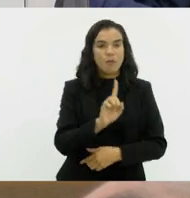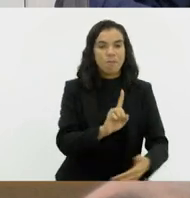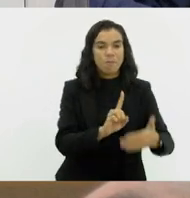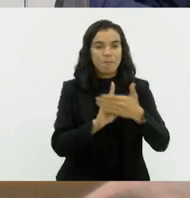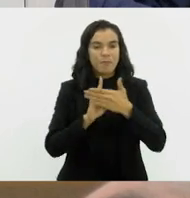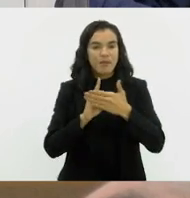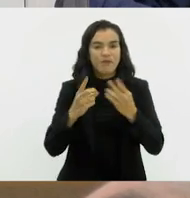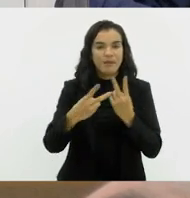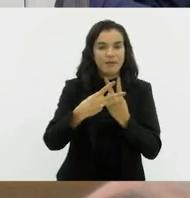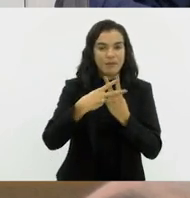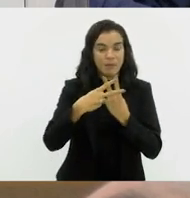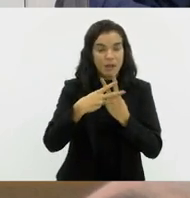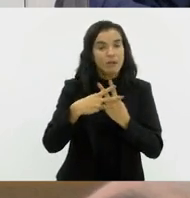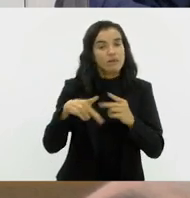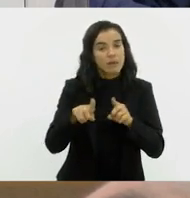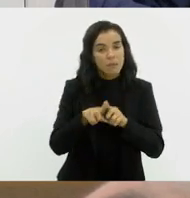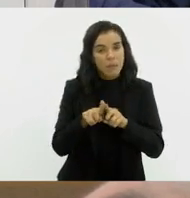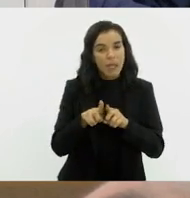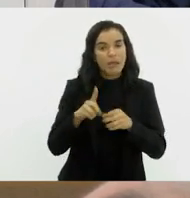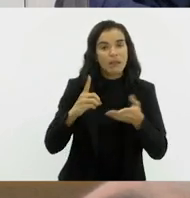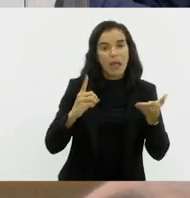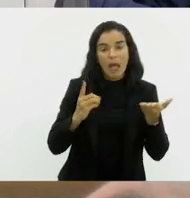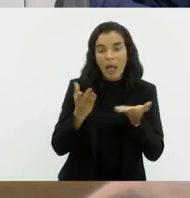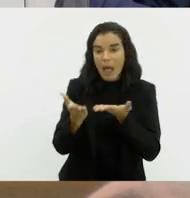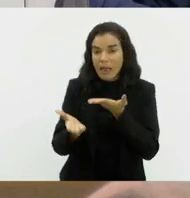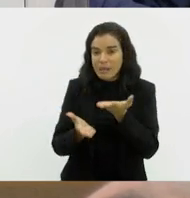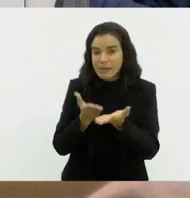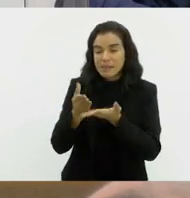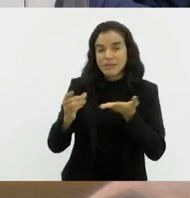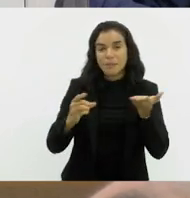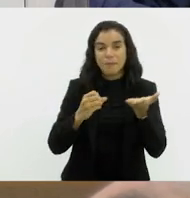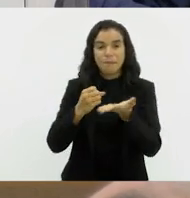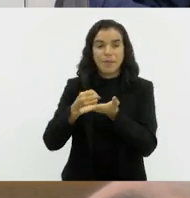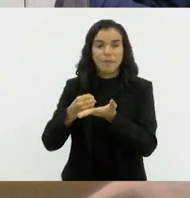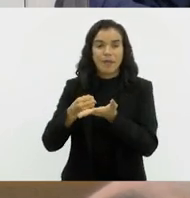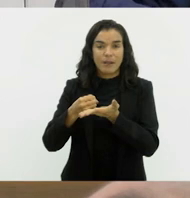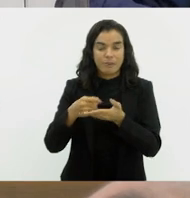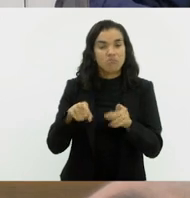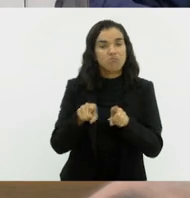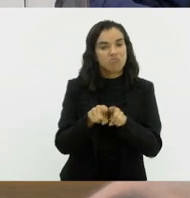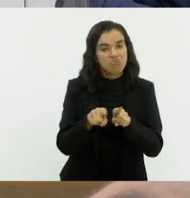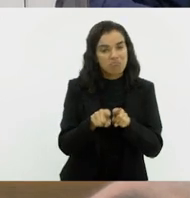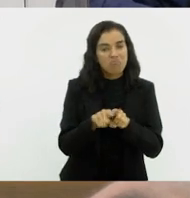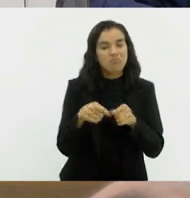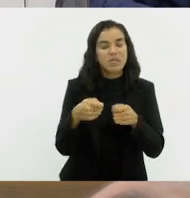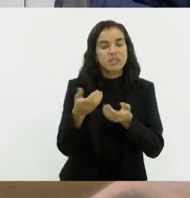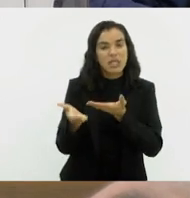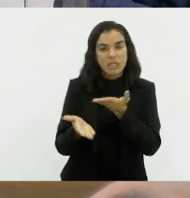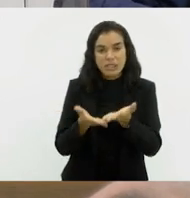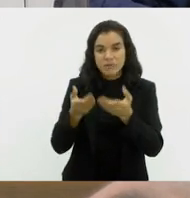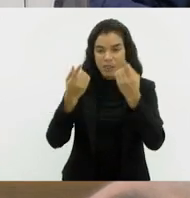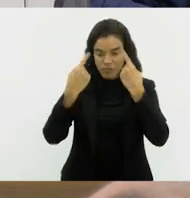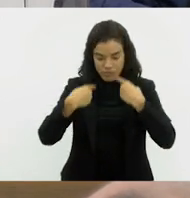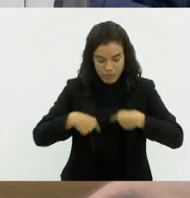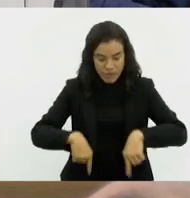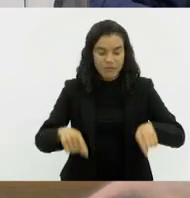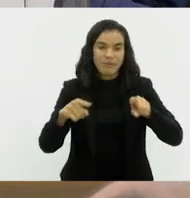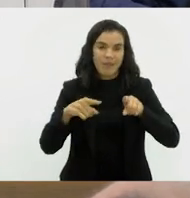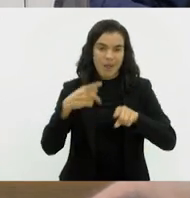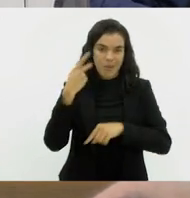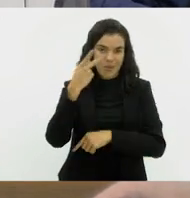entre não só com a atenção primária, porque as pessoas não morrem só na atenção primária, elas precisam de um atendimento integral, é o que a política